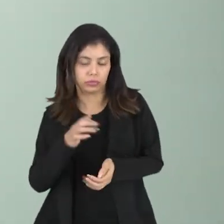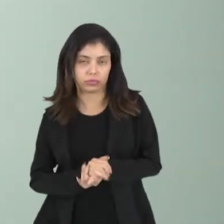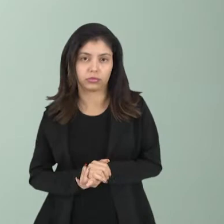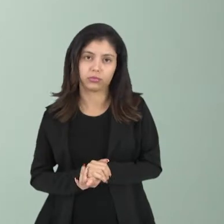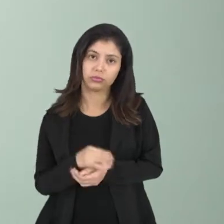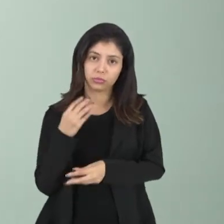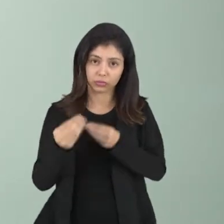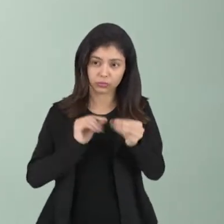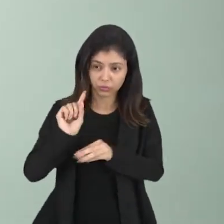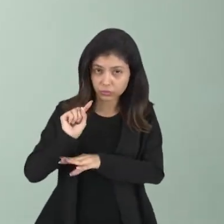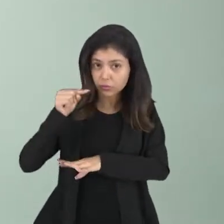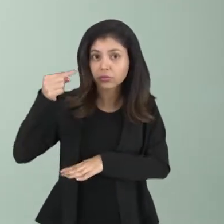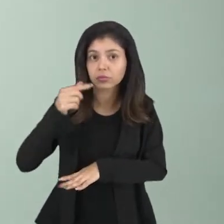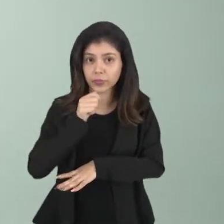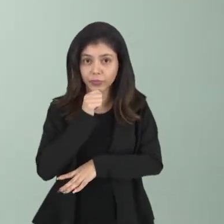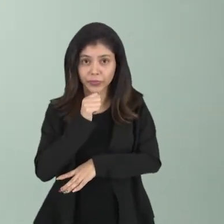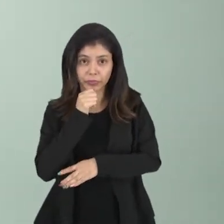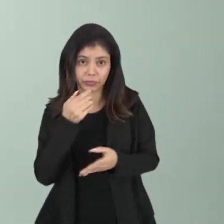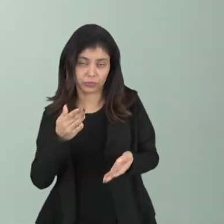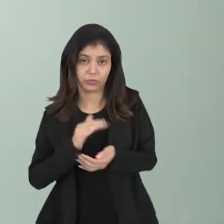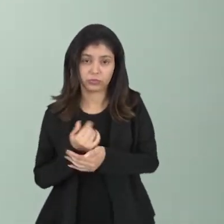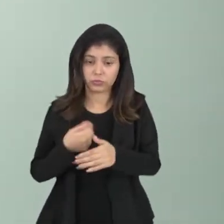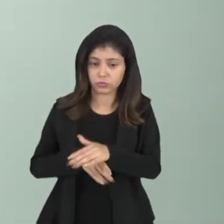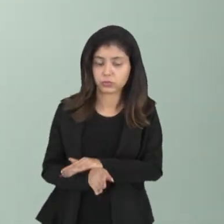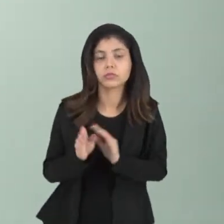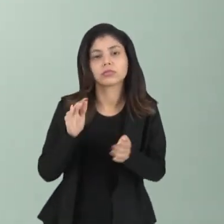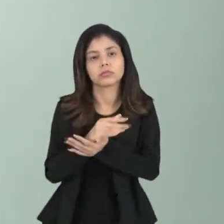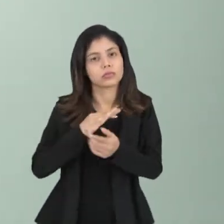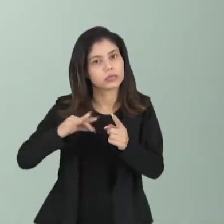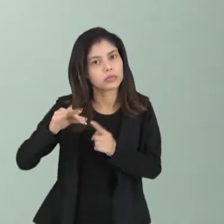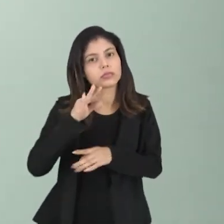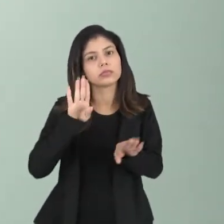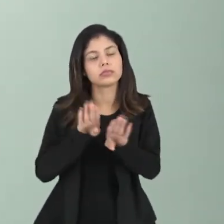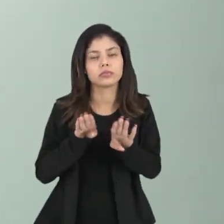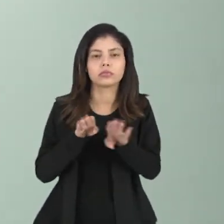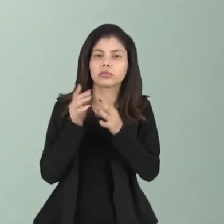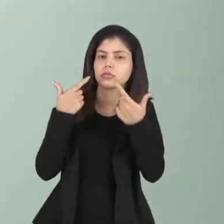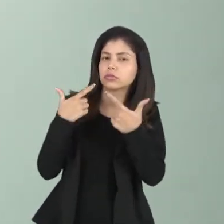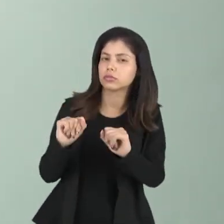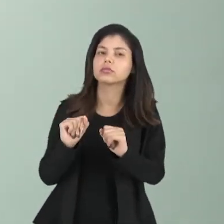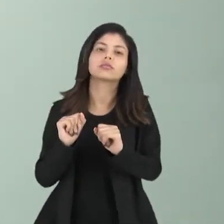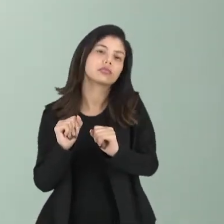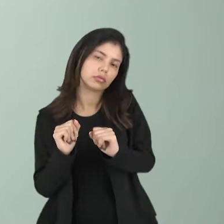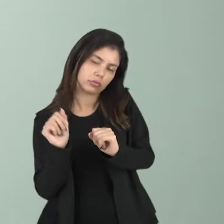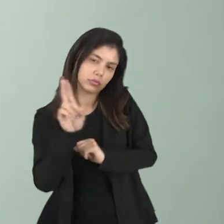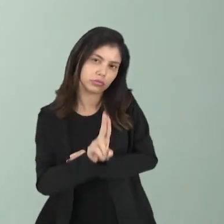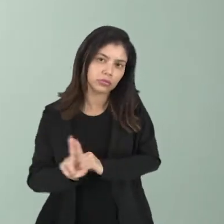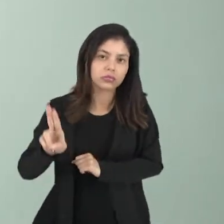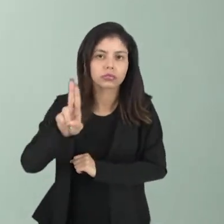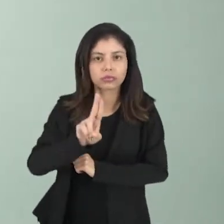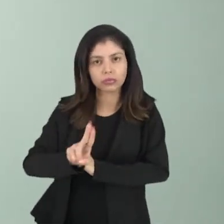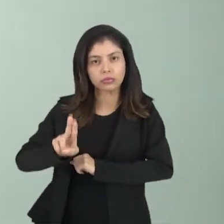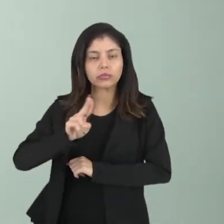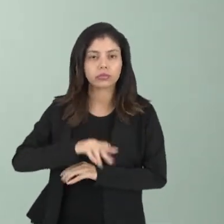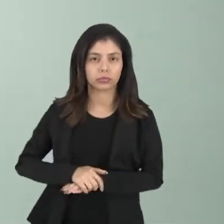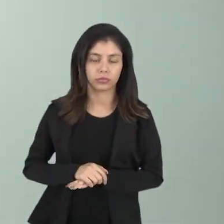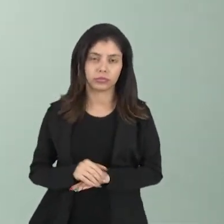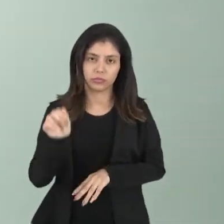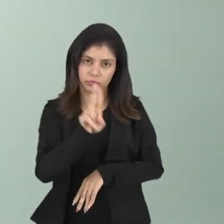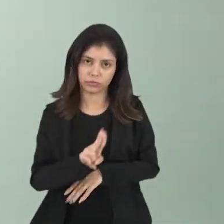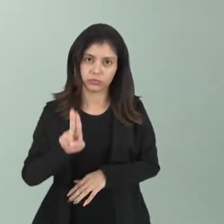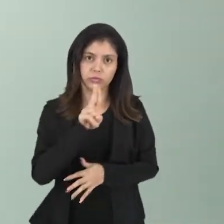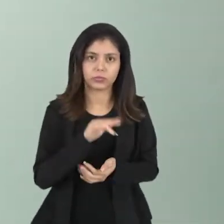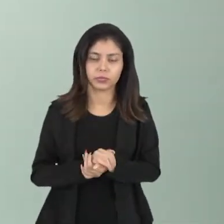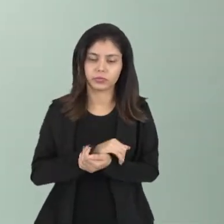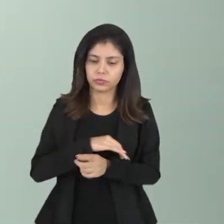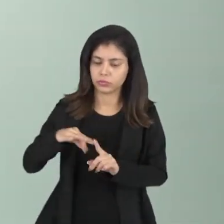aquilo que está além do sentido, ou entra no campo espiritual, na linguagem assim mais usada hoje, que é o campo